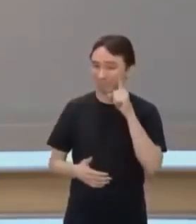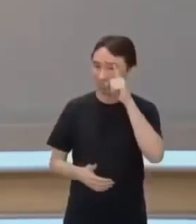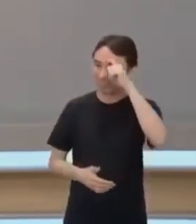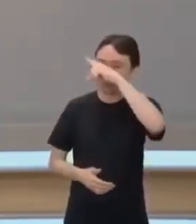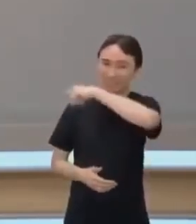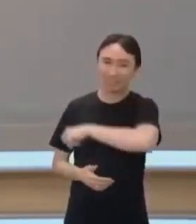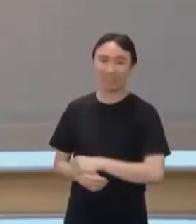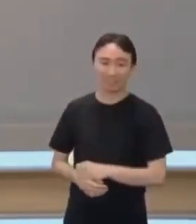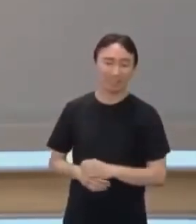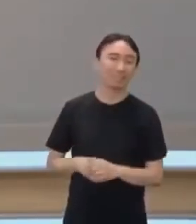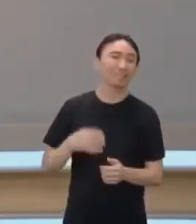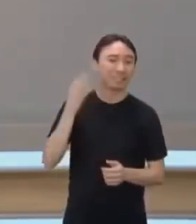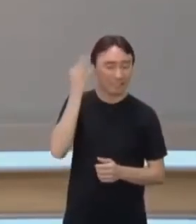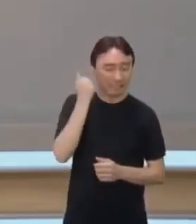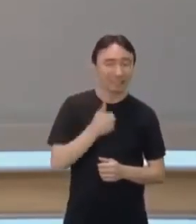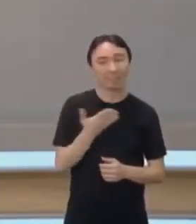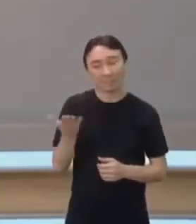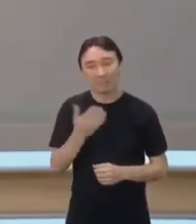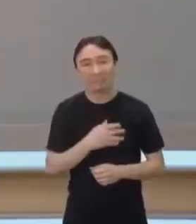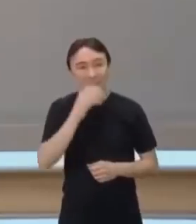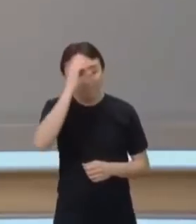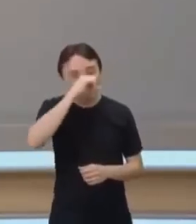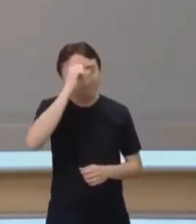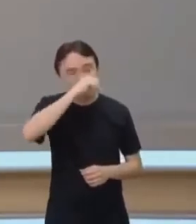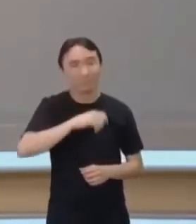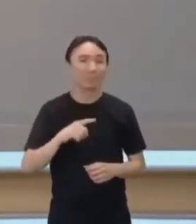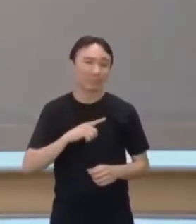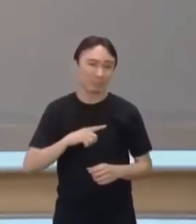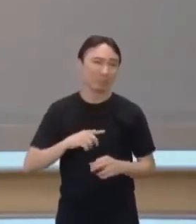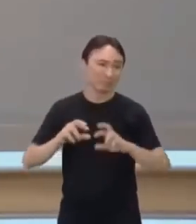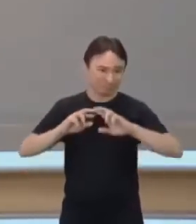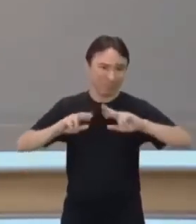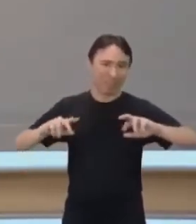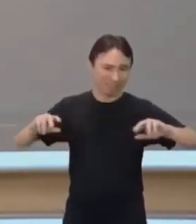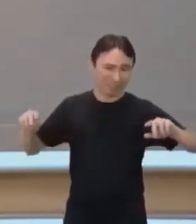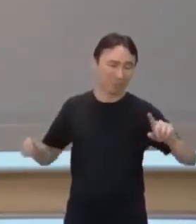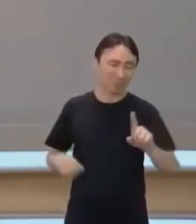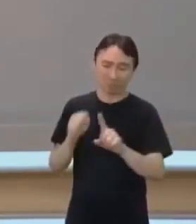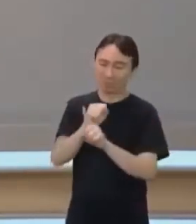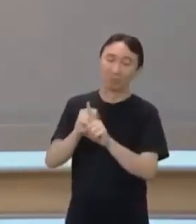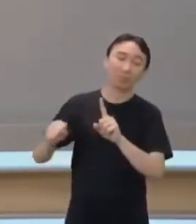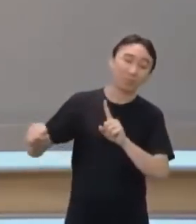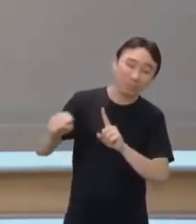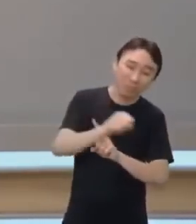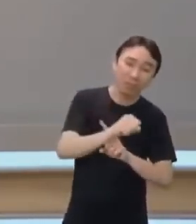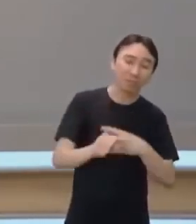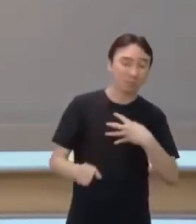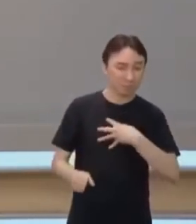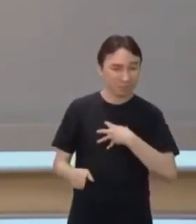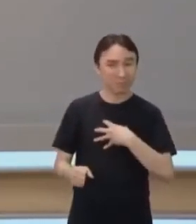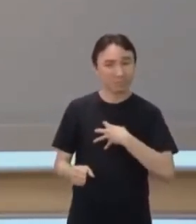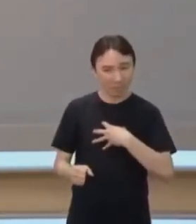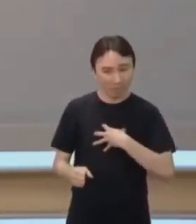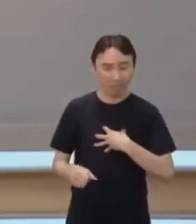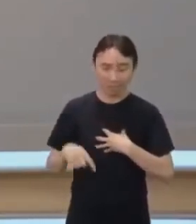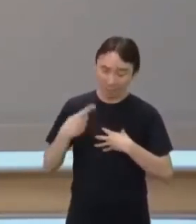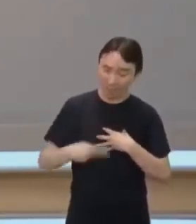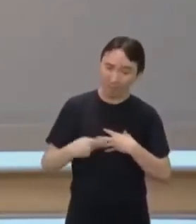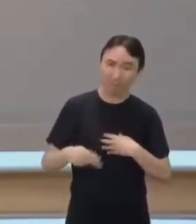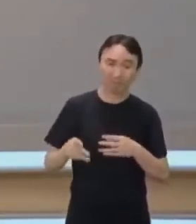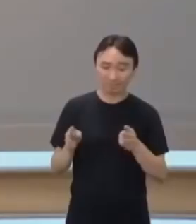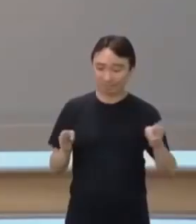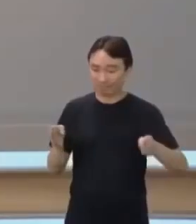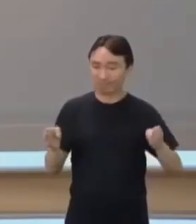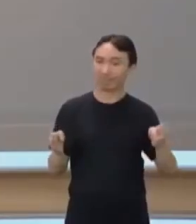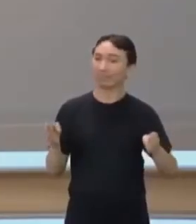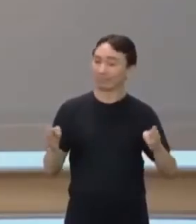termos de aprendizagem e a todos os aspectos socioemocionais também que esse período nos